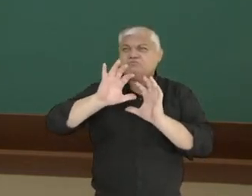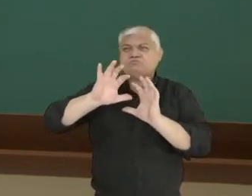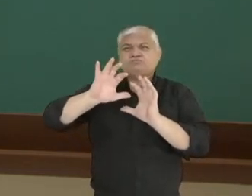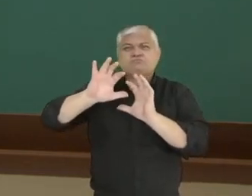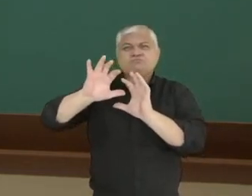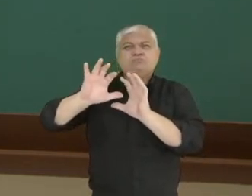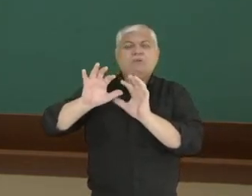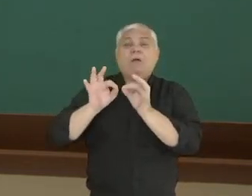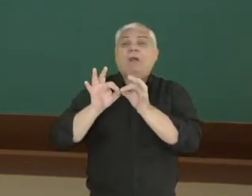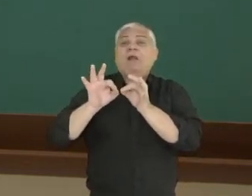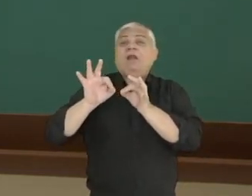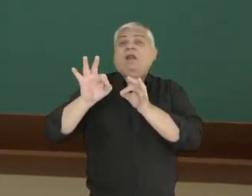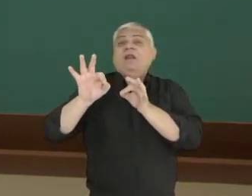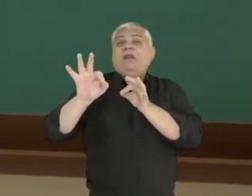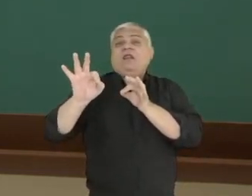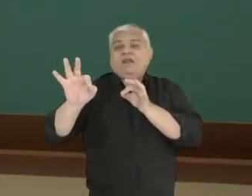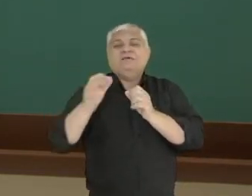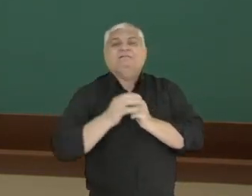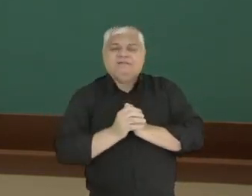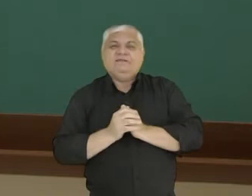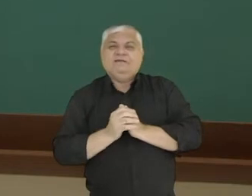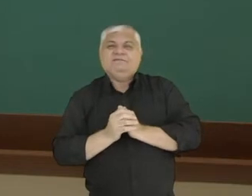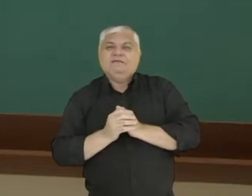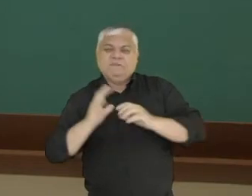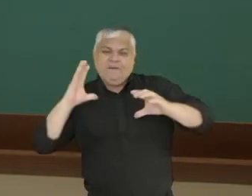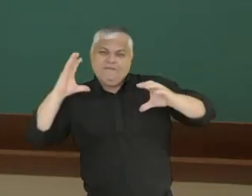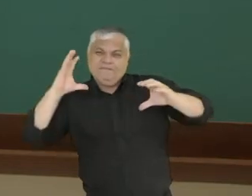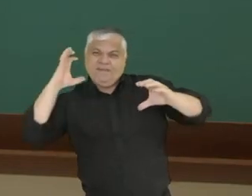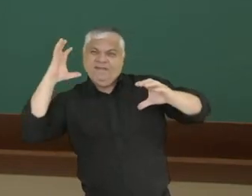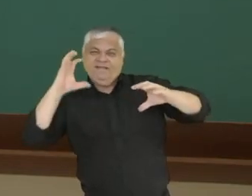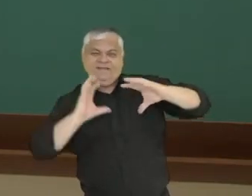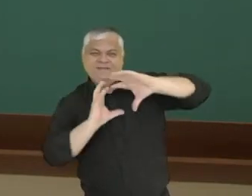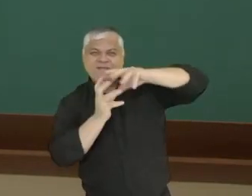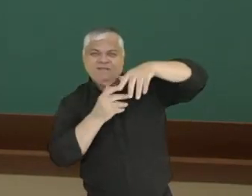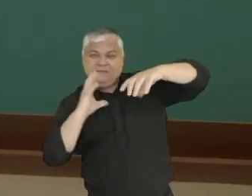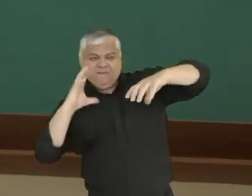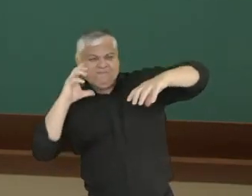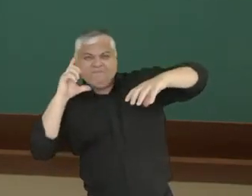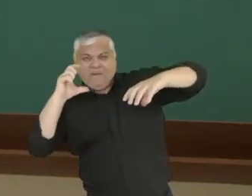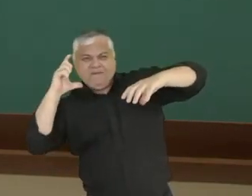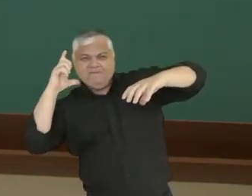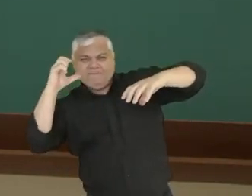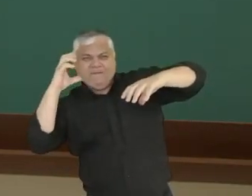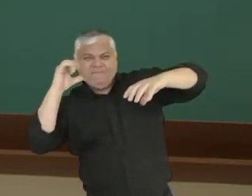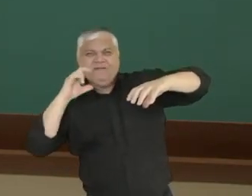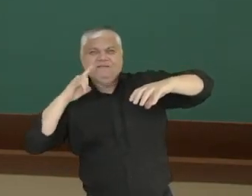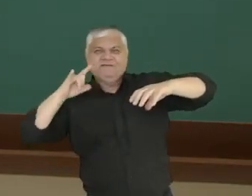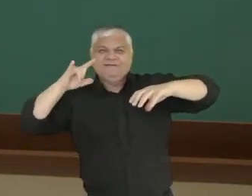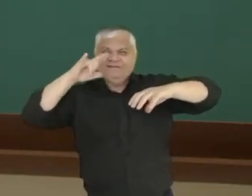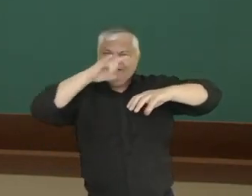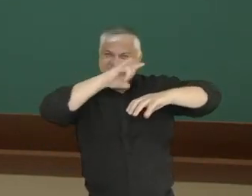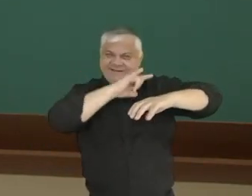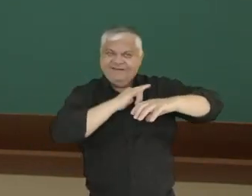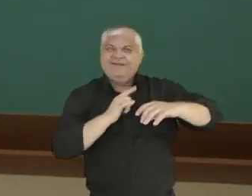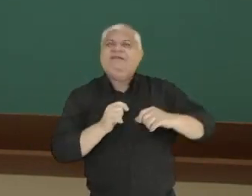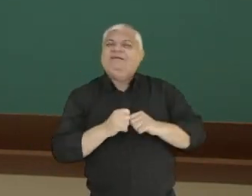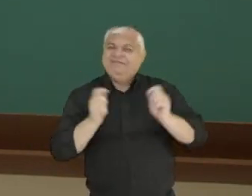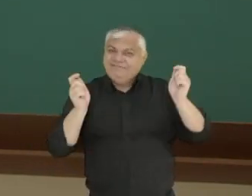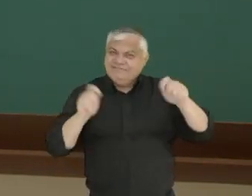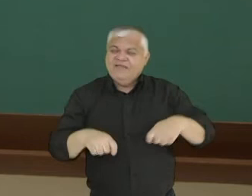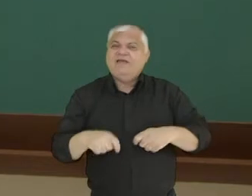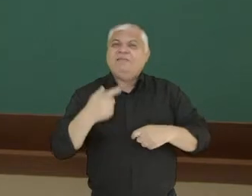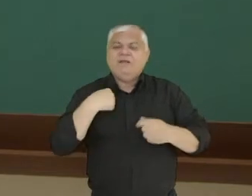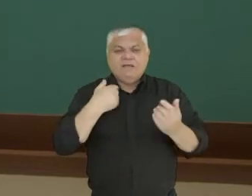chegar. Então a gente consegue ter essa percepção a partir dessas imagens coletadas com satélites que vão possibilitar